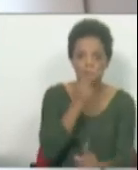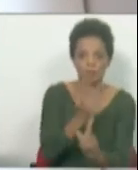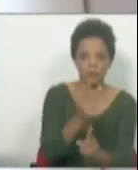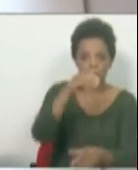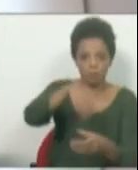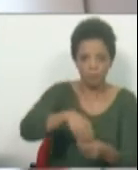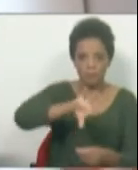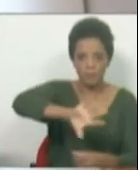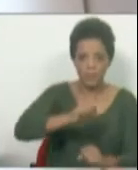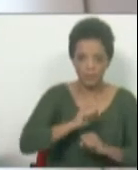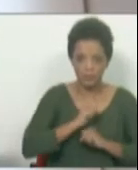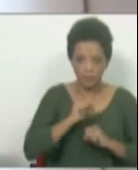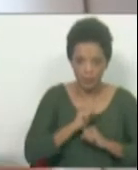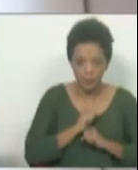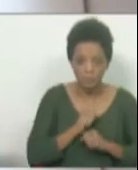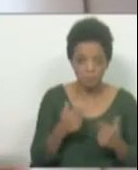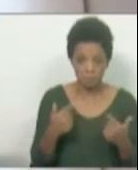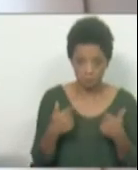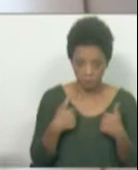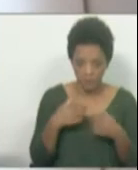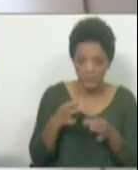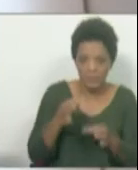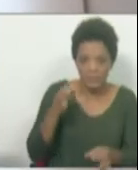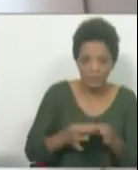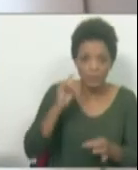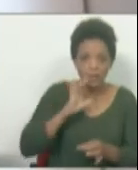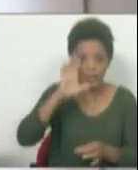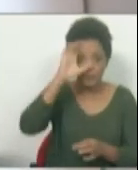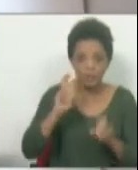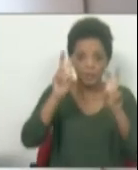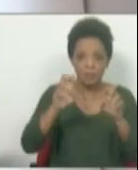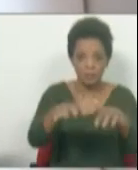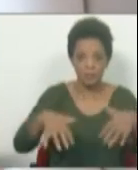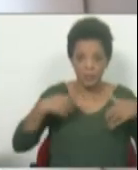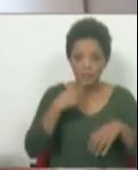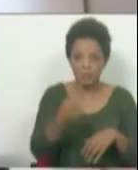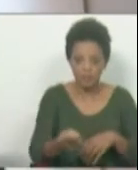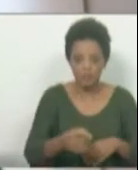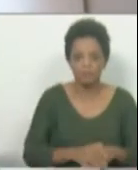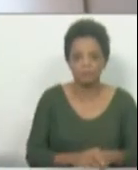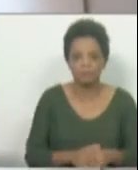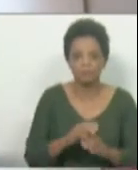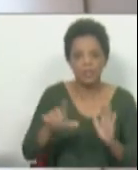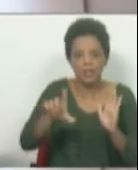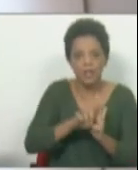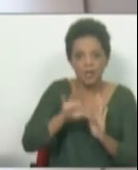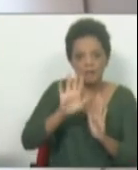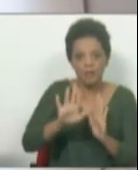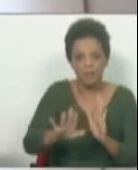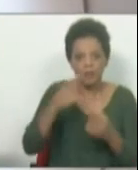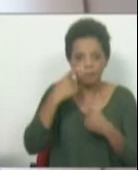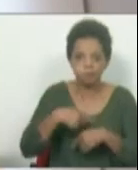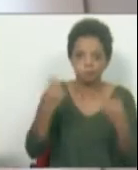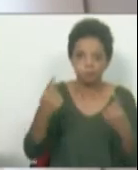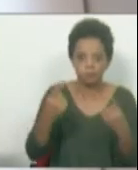país. Eu, em setembro, ouvi a Ministra dos Assuntos Parlamentares dizer-nos que iria sair o decreto que finalmente